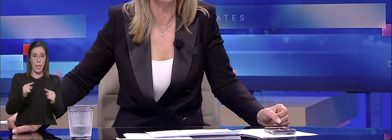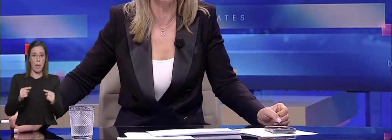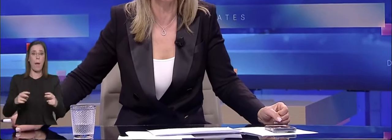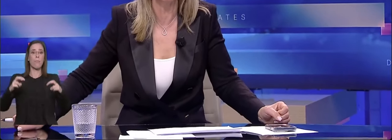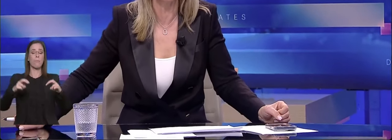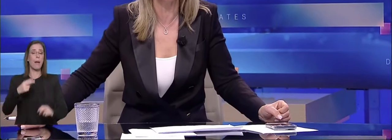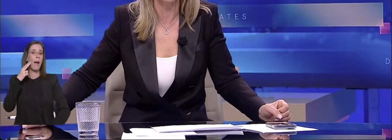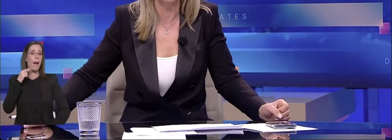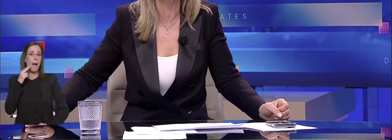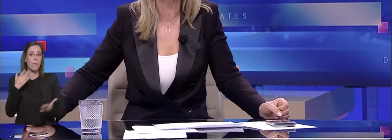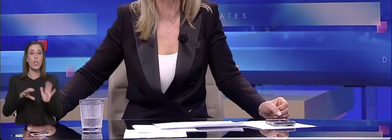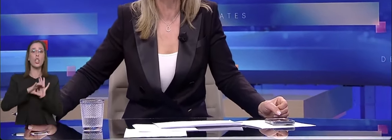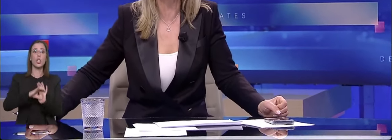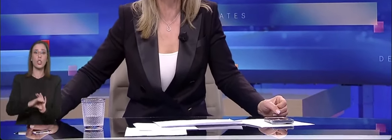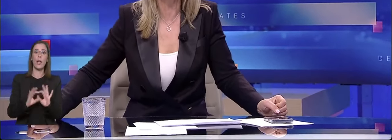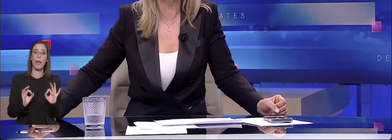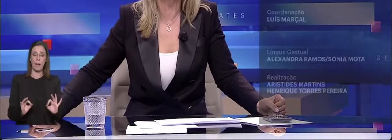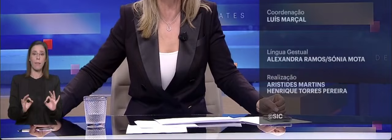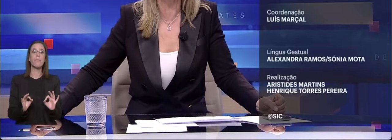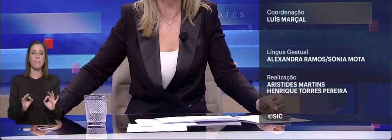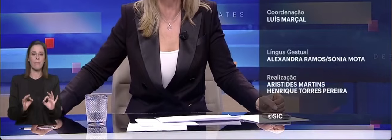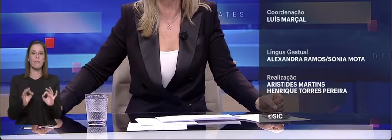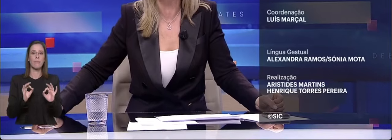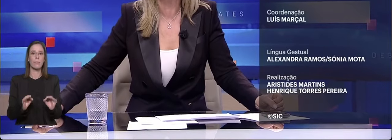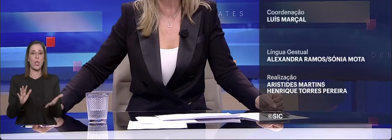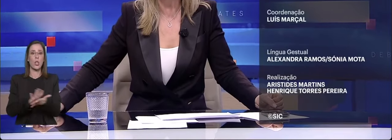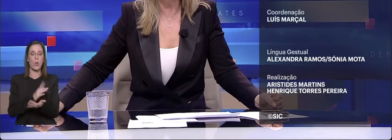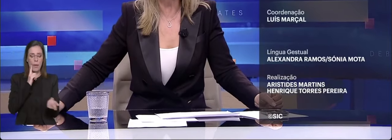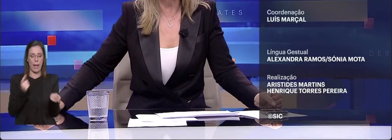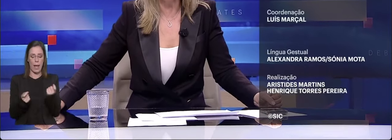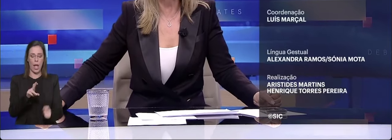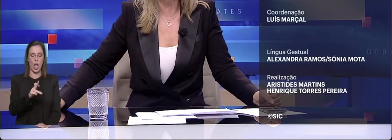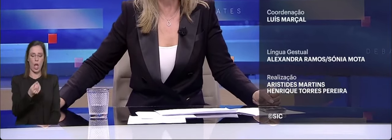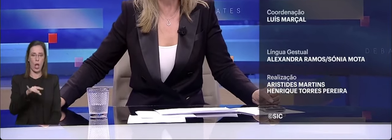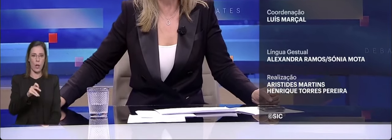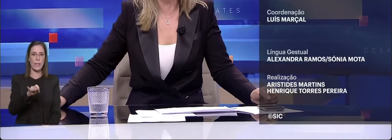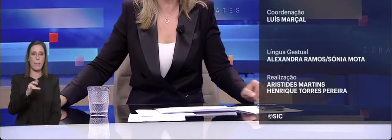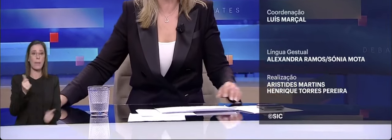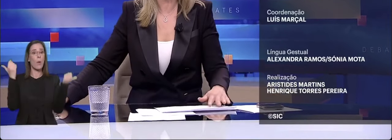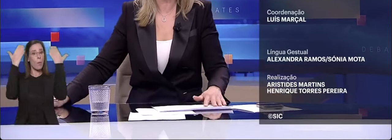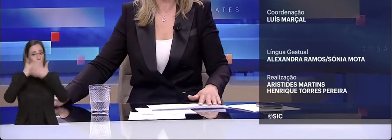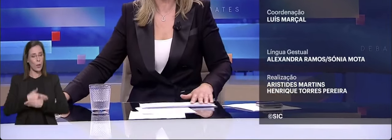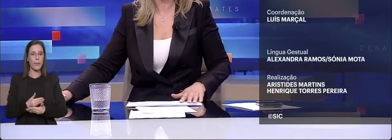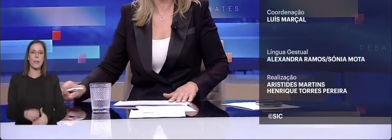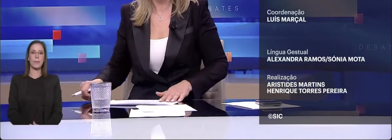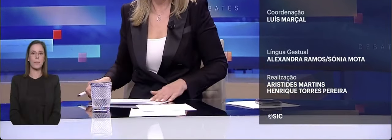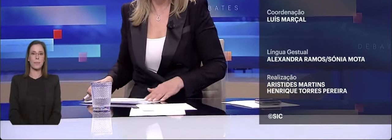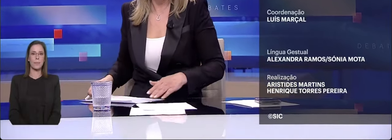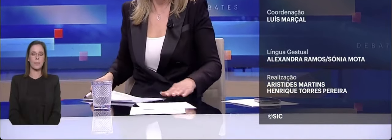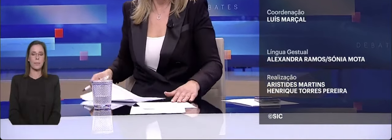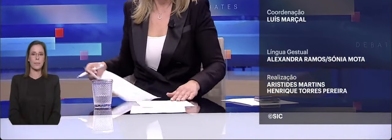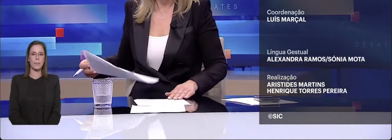frente André Ventura do chega com moderação da jornalista Rosa Oliveira P boa